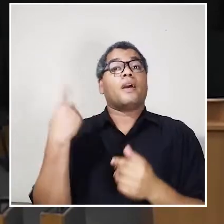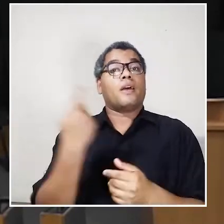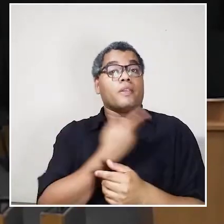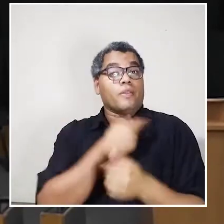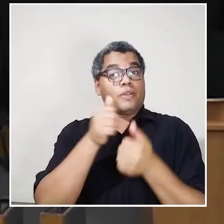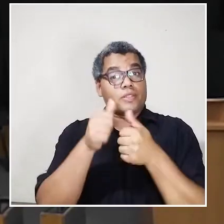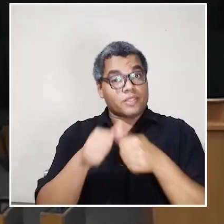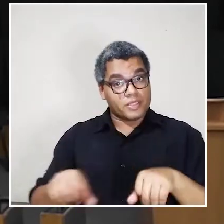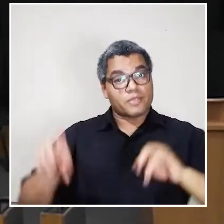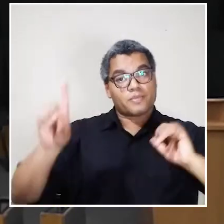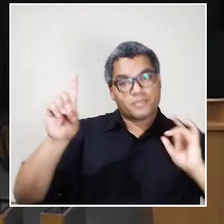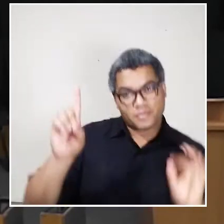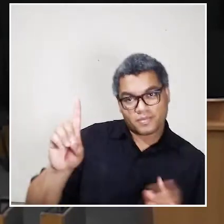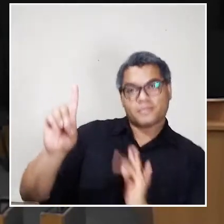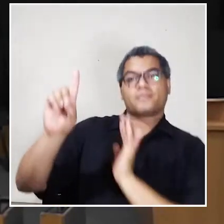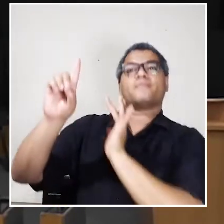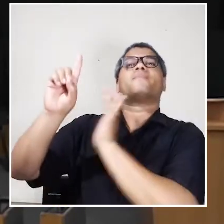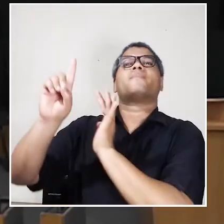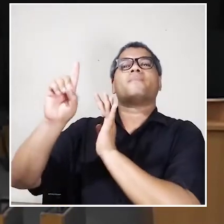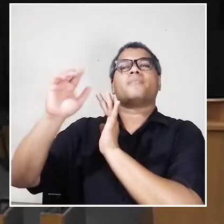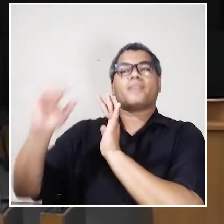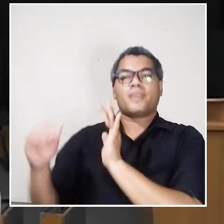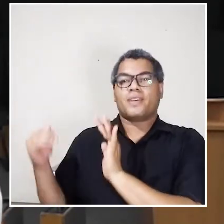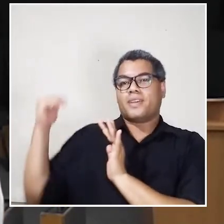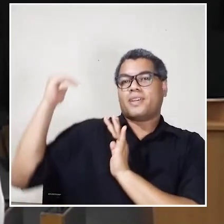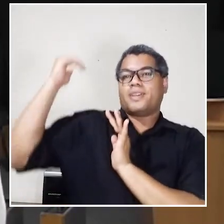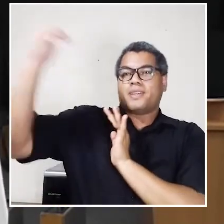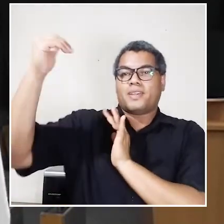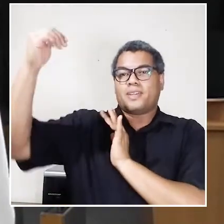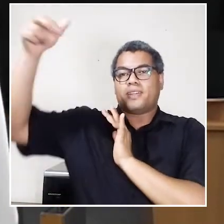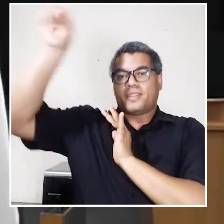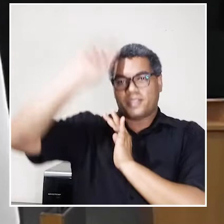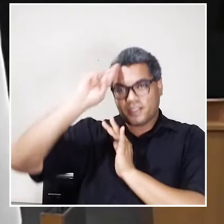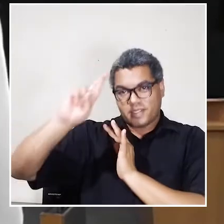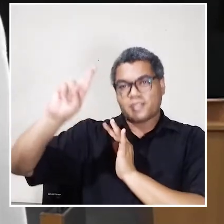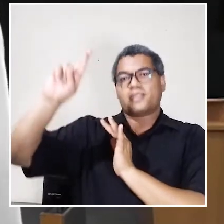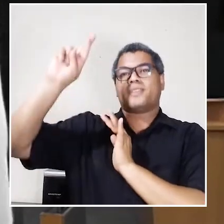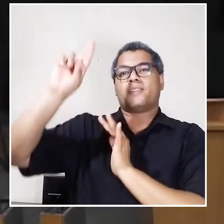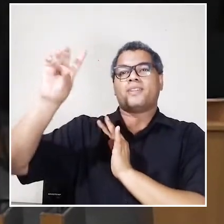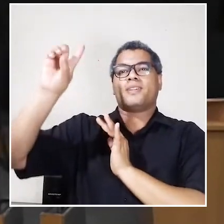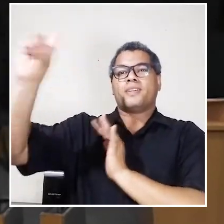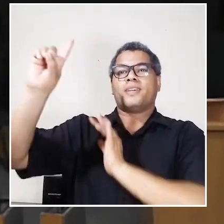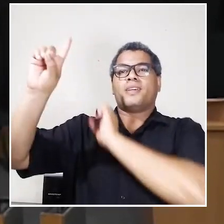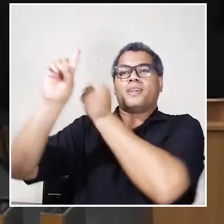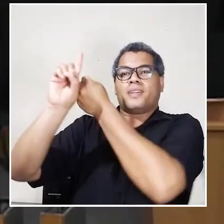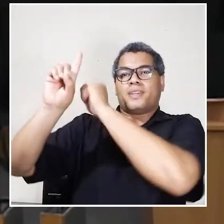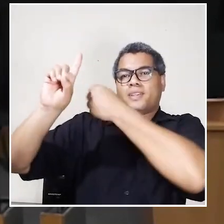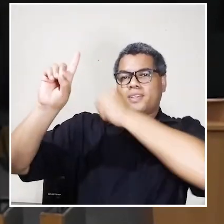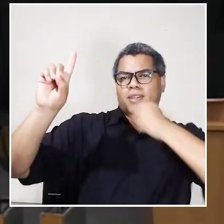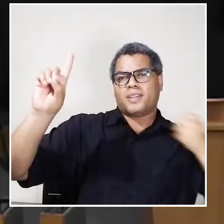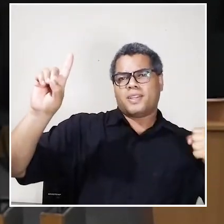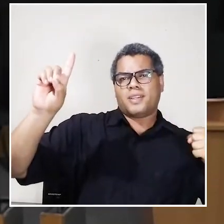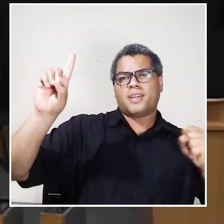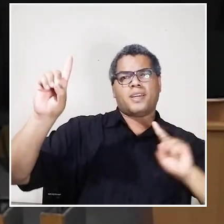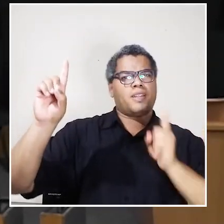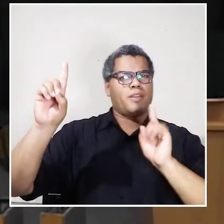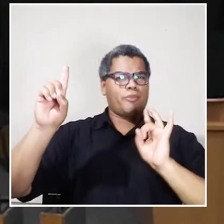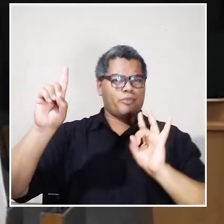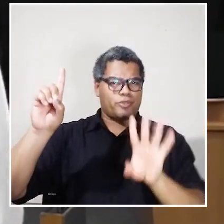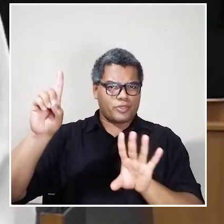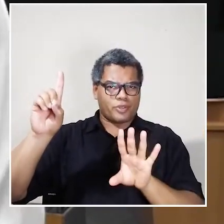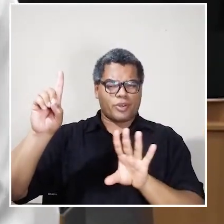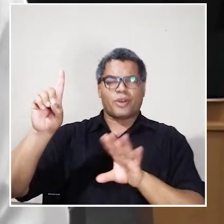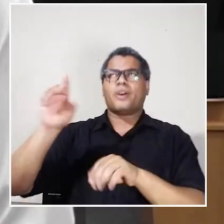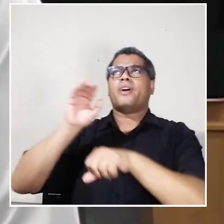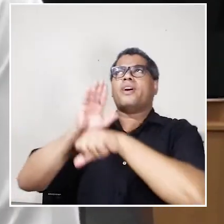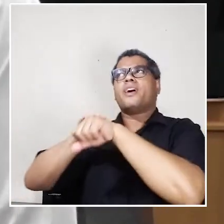é soberano Deus. Ah, Senhor! Deus grande! Não apenas